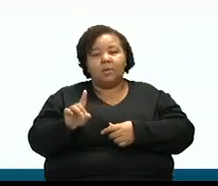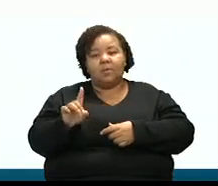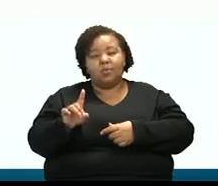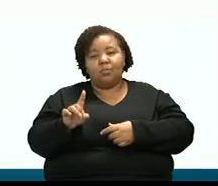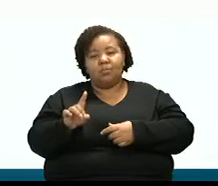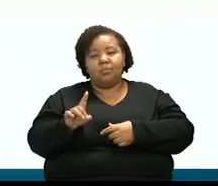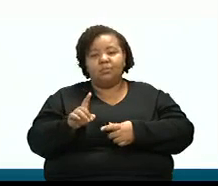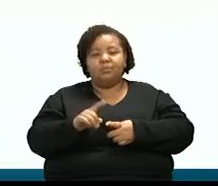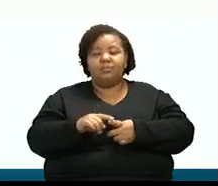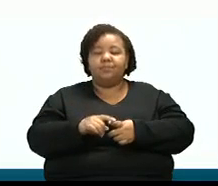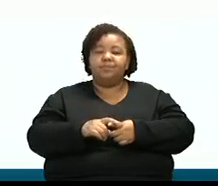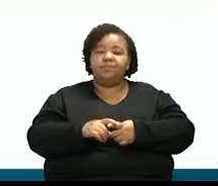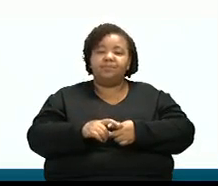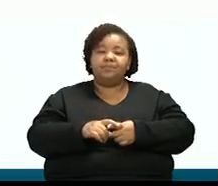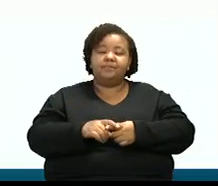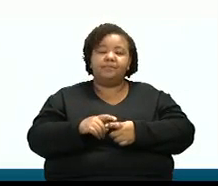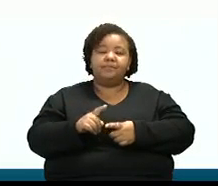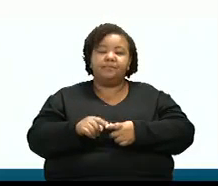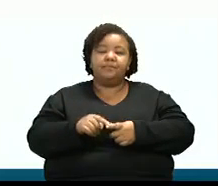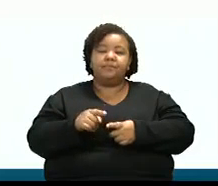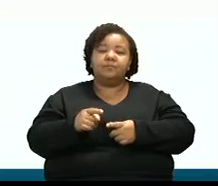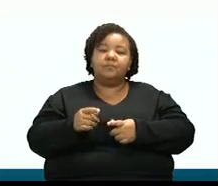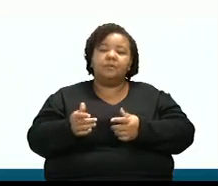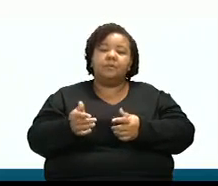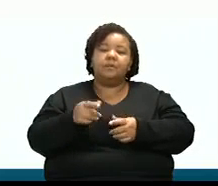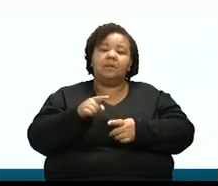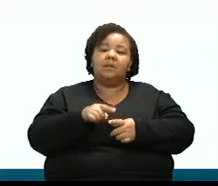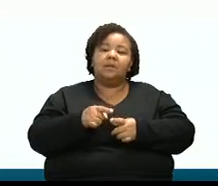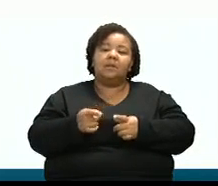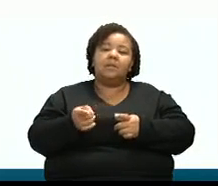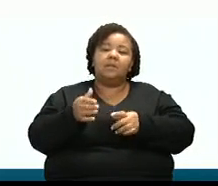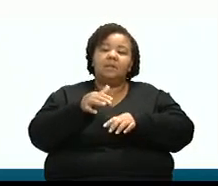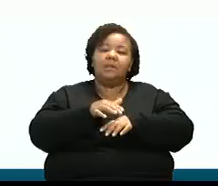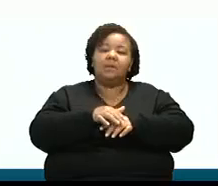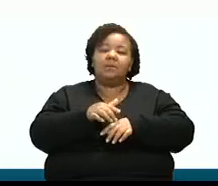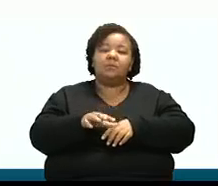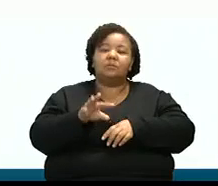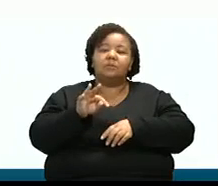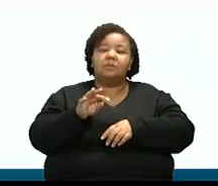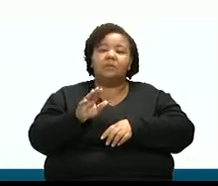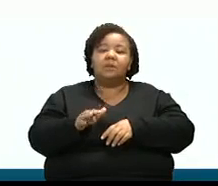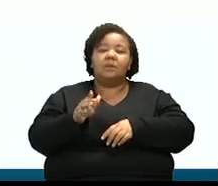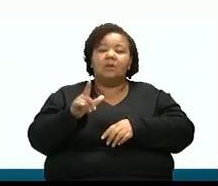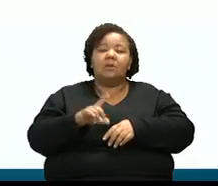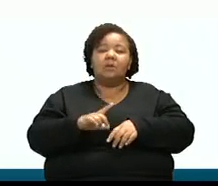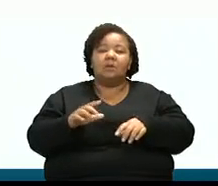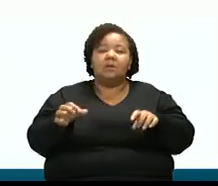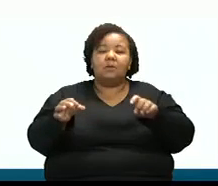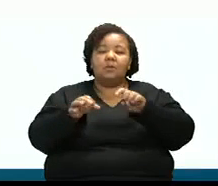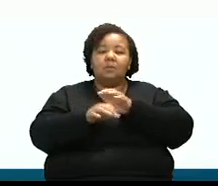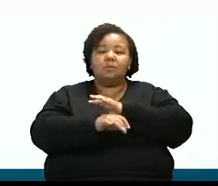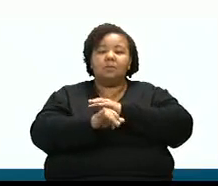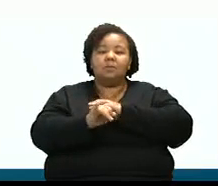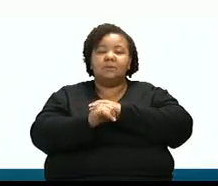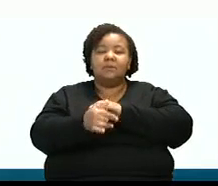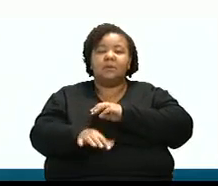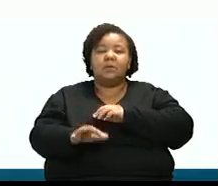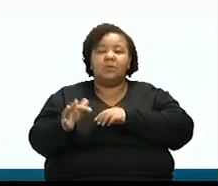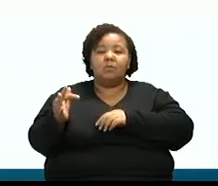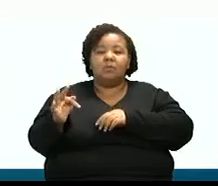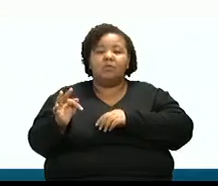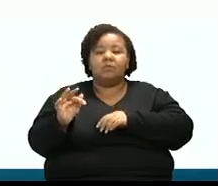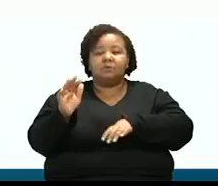Então, eu acrescento 1 e integro em relação a t. Tenho agora uma integral definida de função de uma